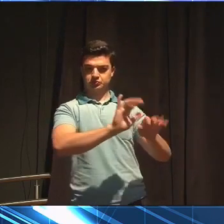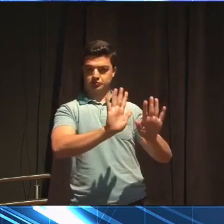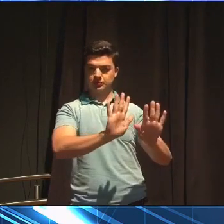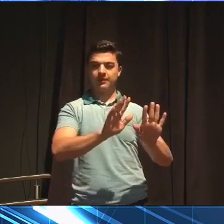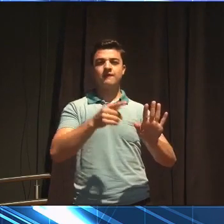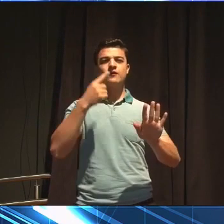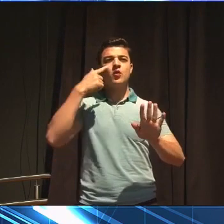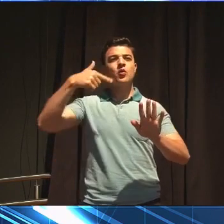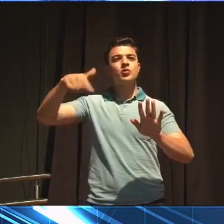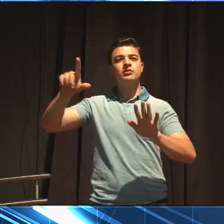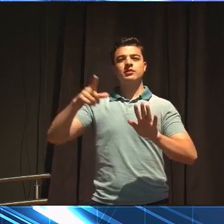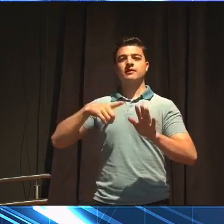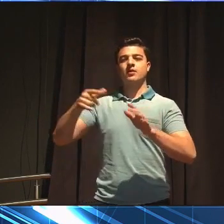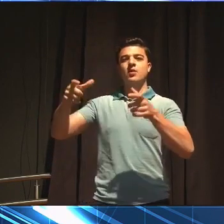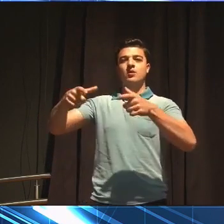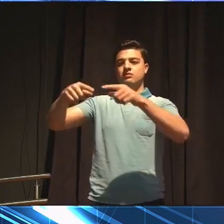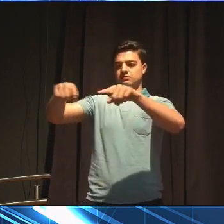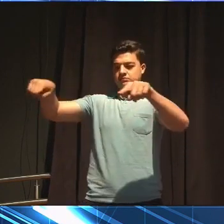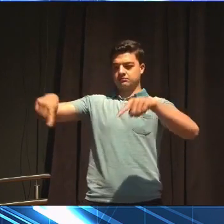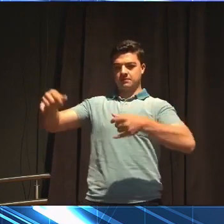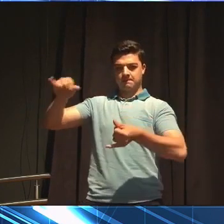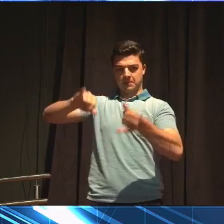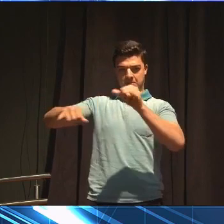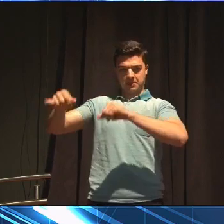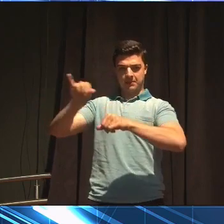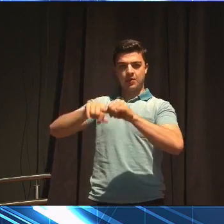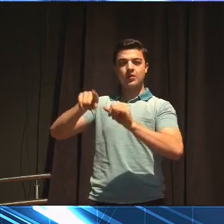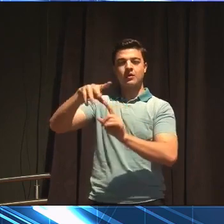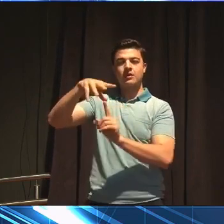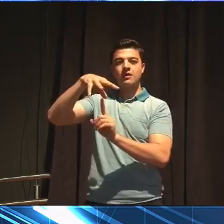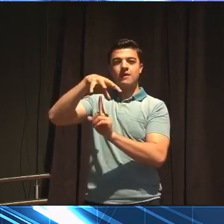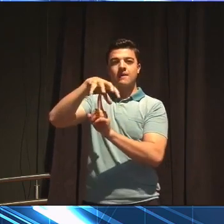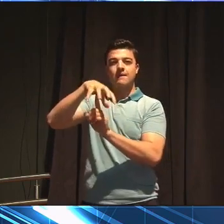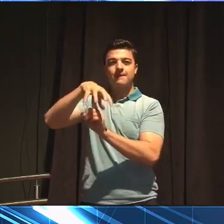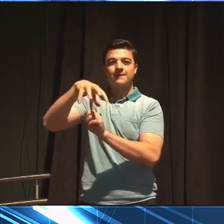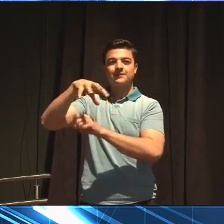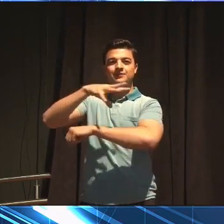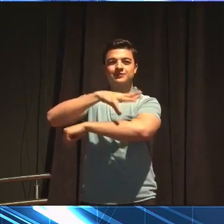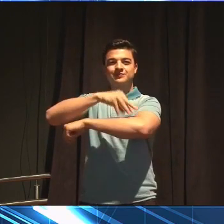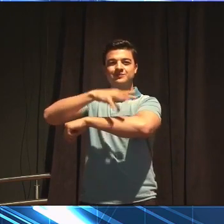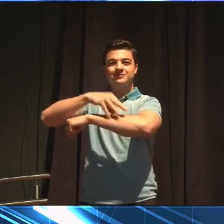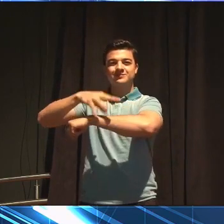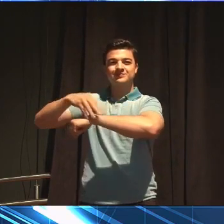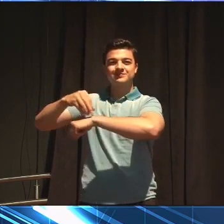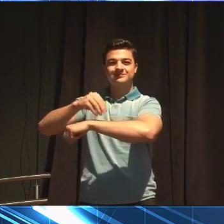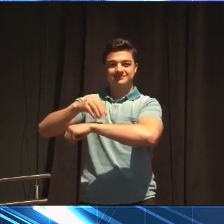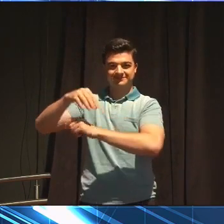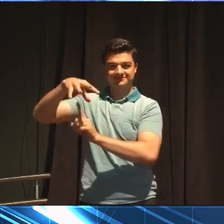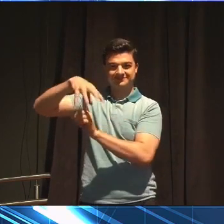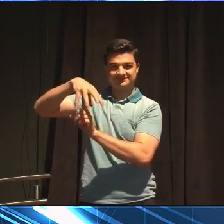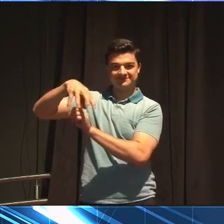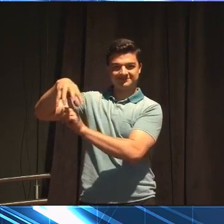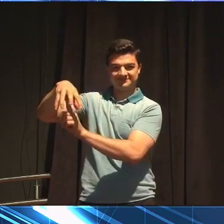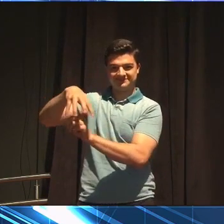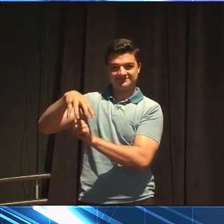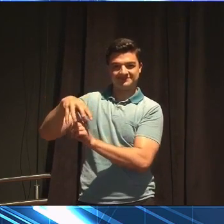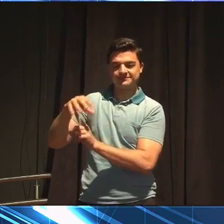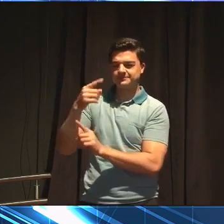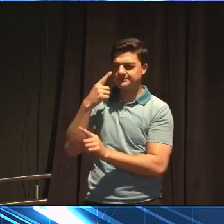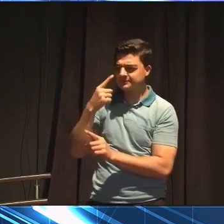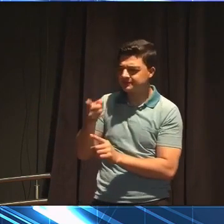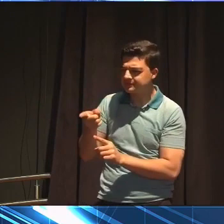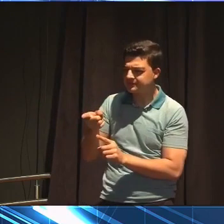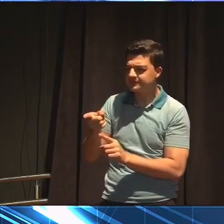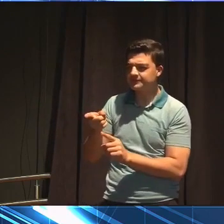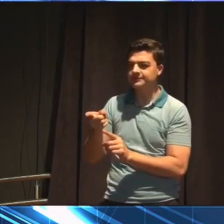fungos. E aí, uma semana depois, o Fleming voltou para o seu laboratório e viu que aquelas bactérias